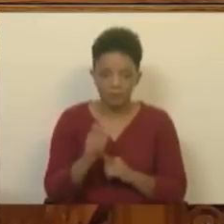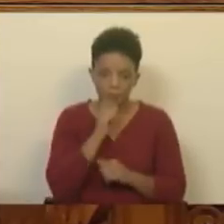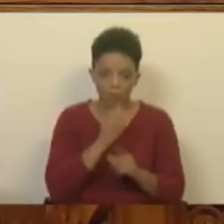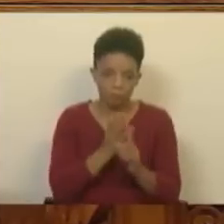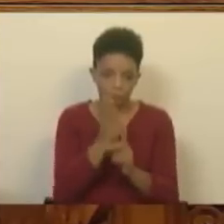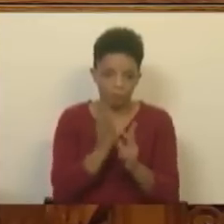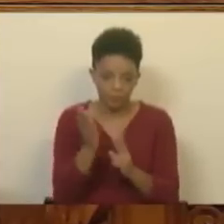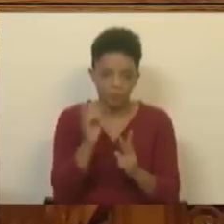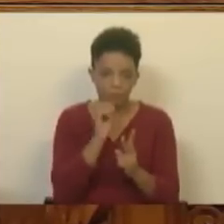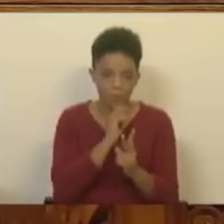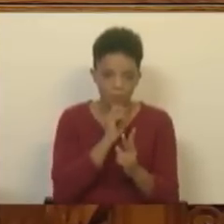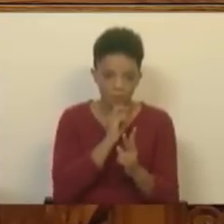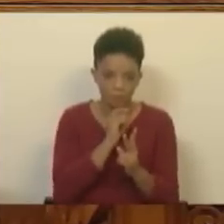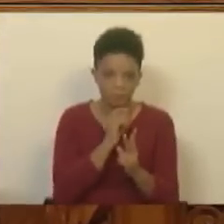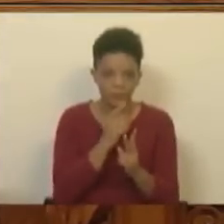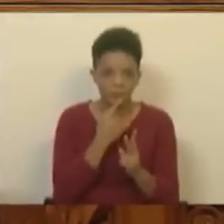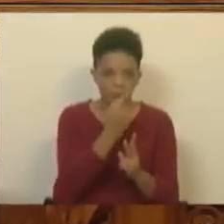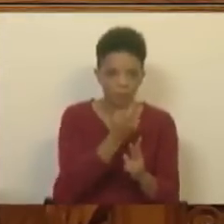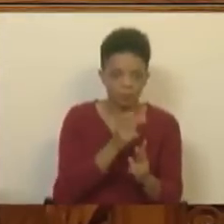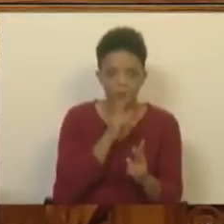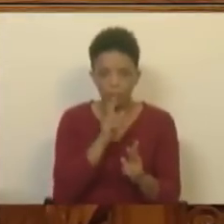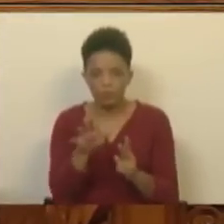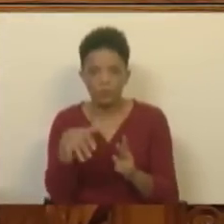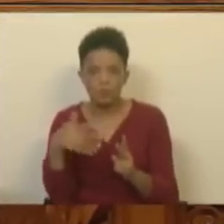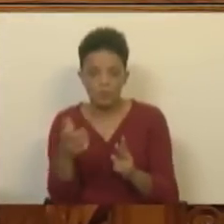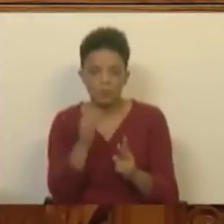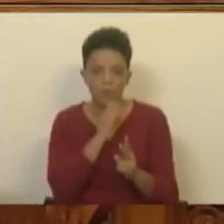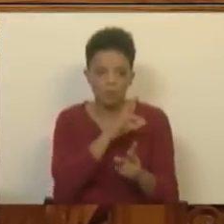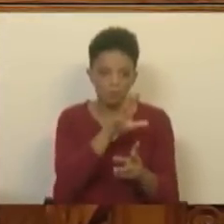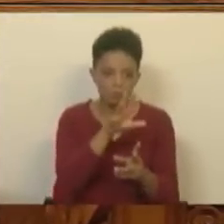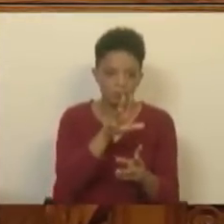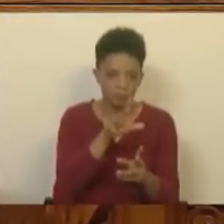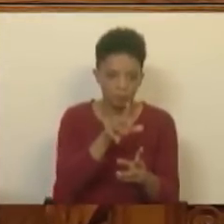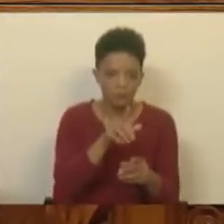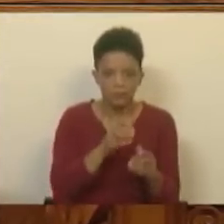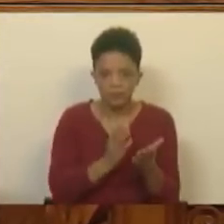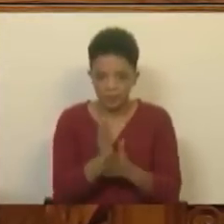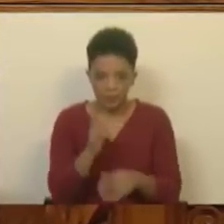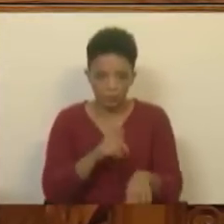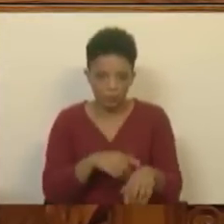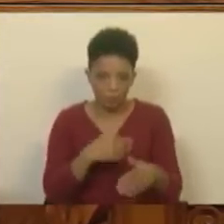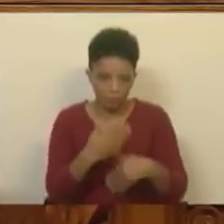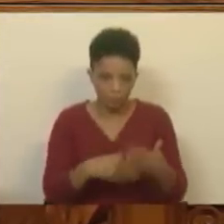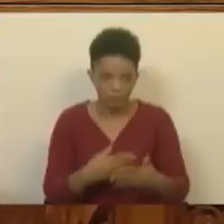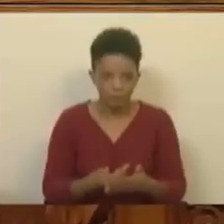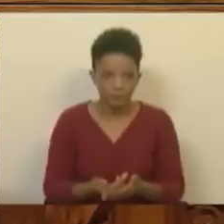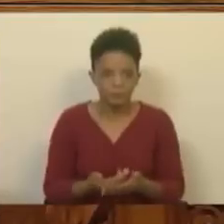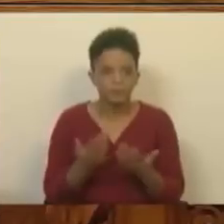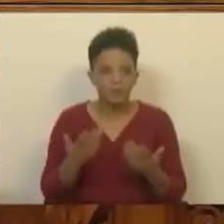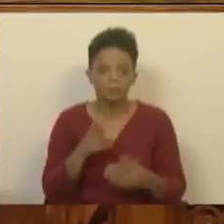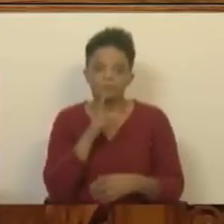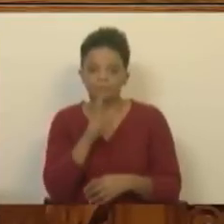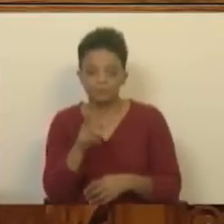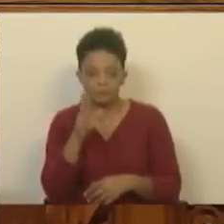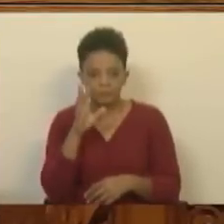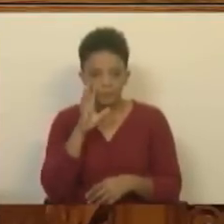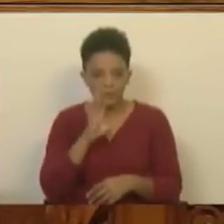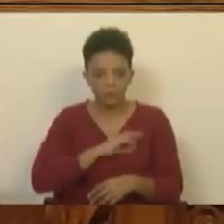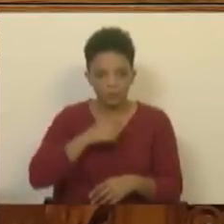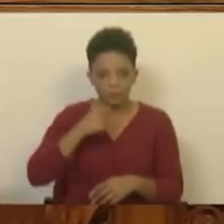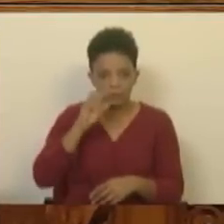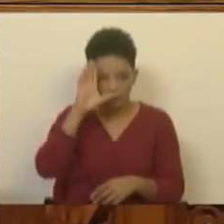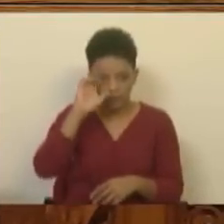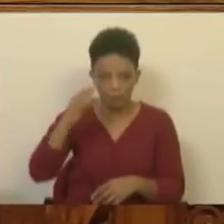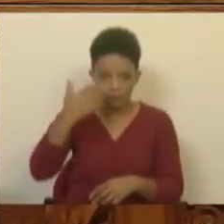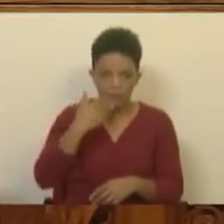duas modalidades pode ser perguntas resposta Mas podem também usar de seguida portanto então para responder tem a palavra ao